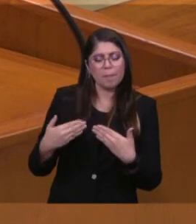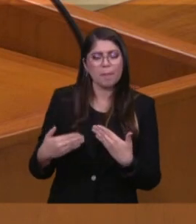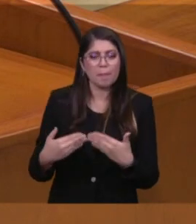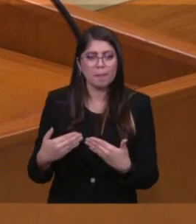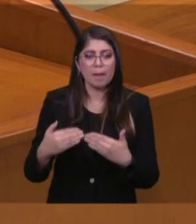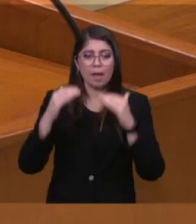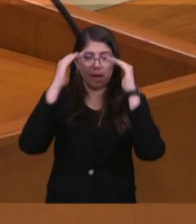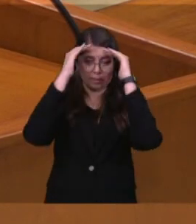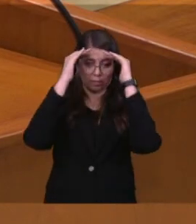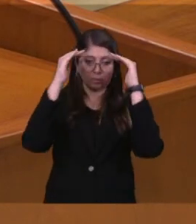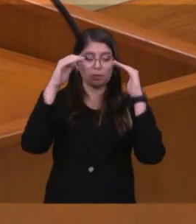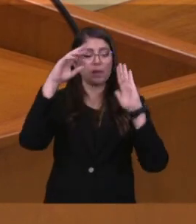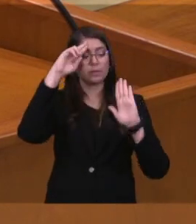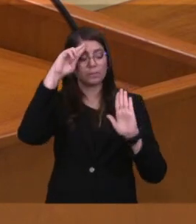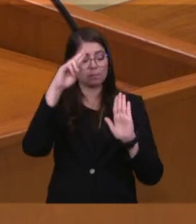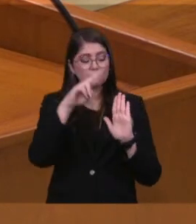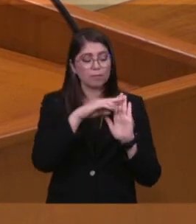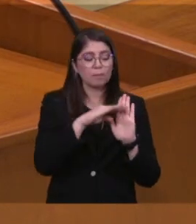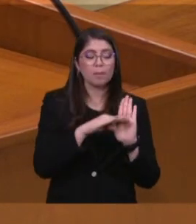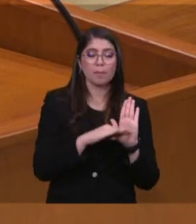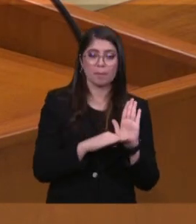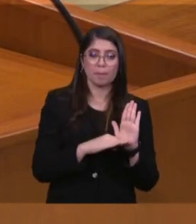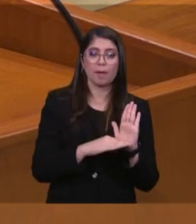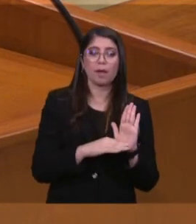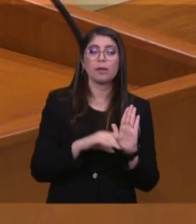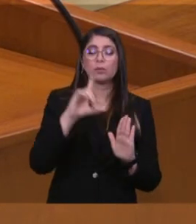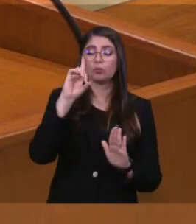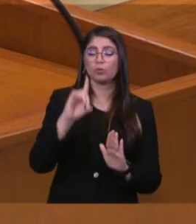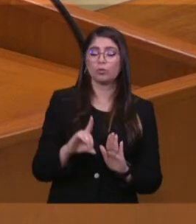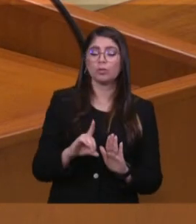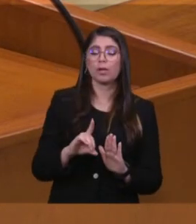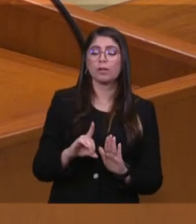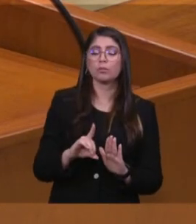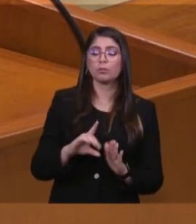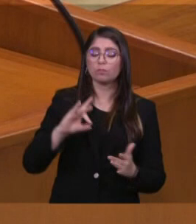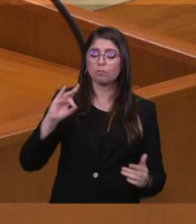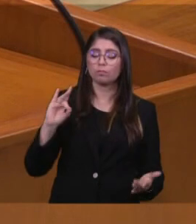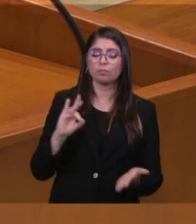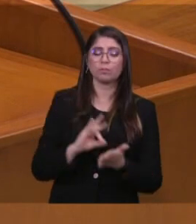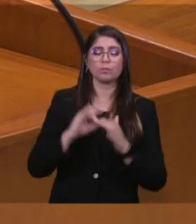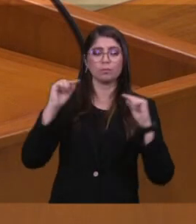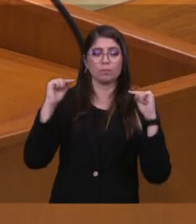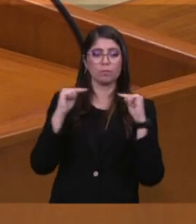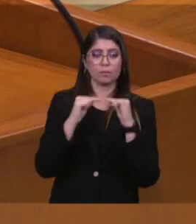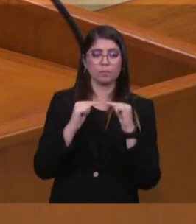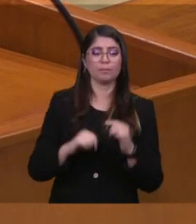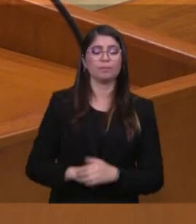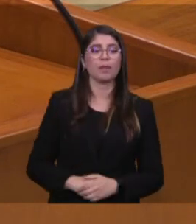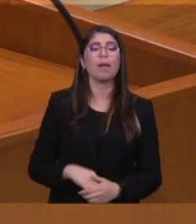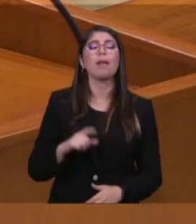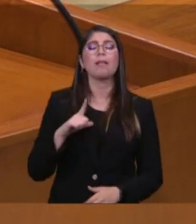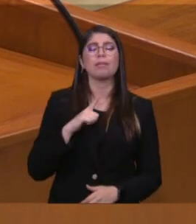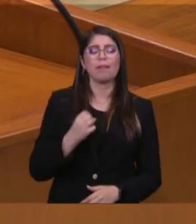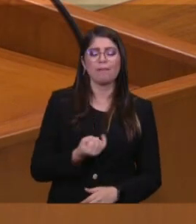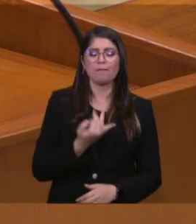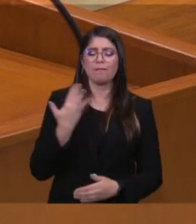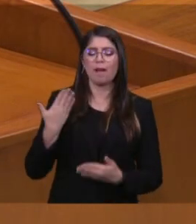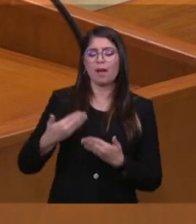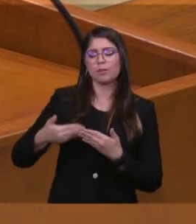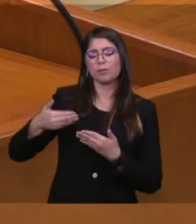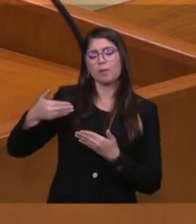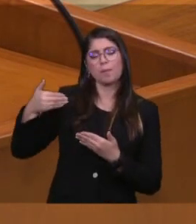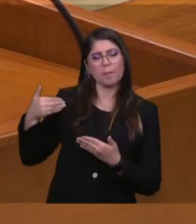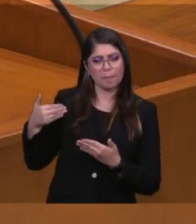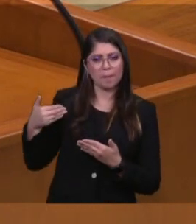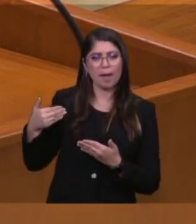estatais na promoção dos direitos e na efetivação desses direitos. Nós temos inúmeros precedentes dessa Corte